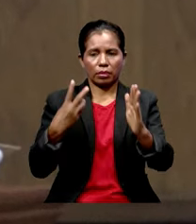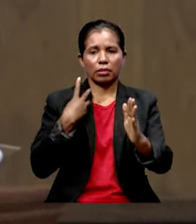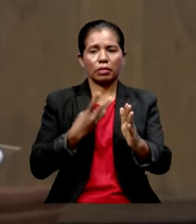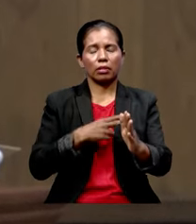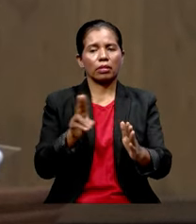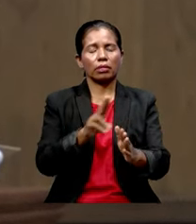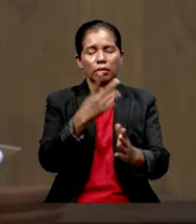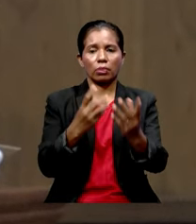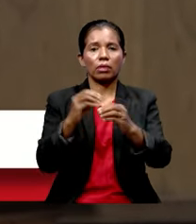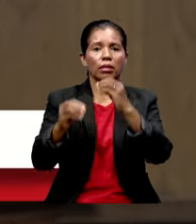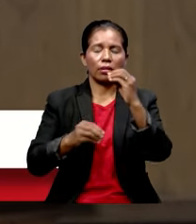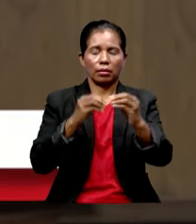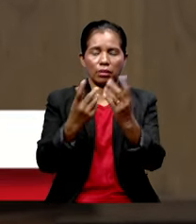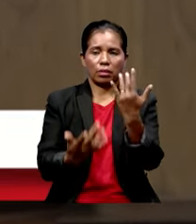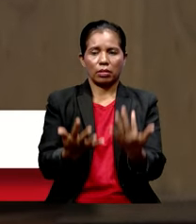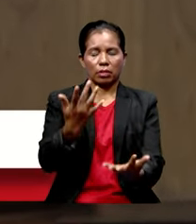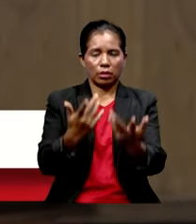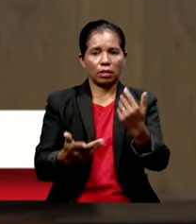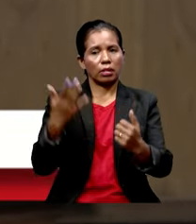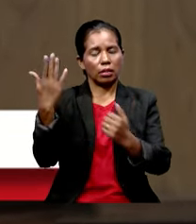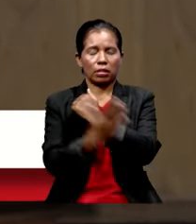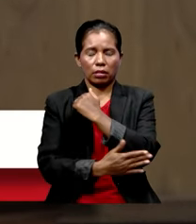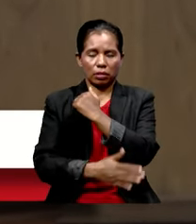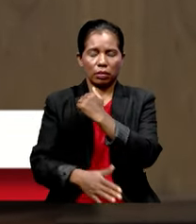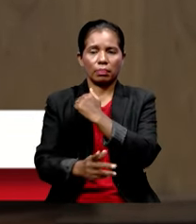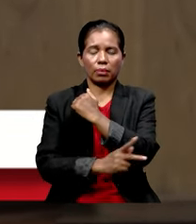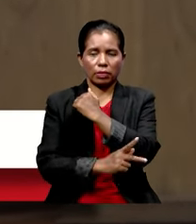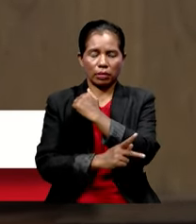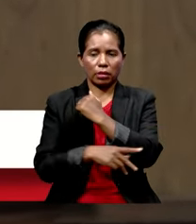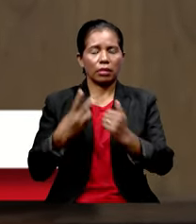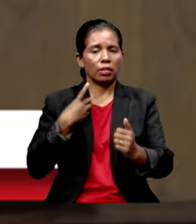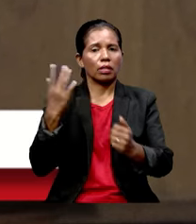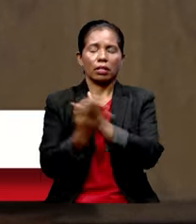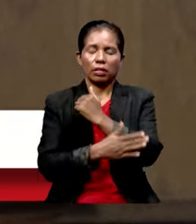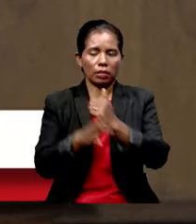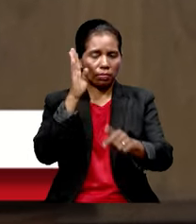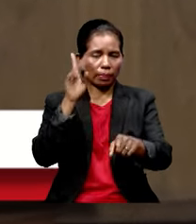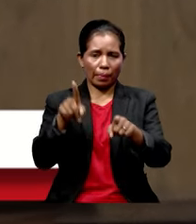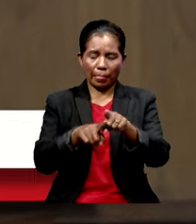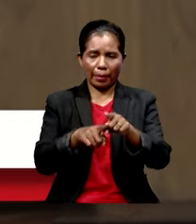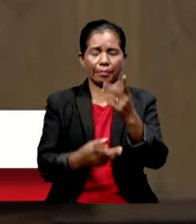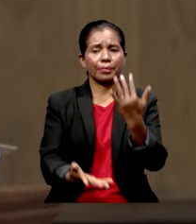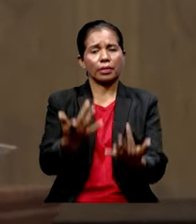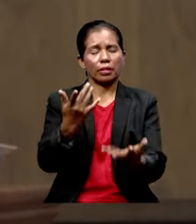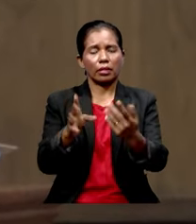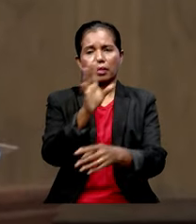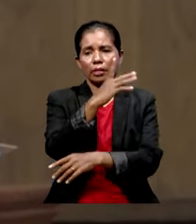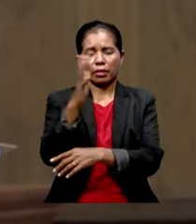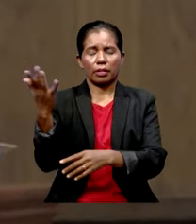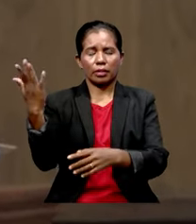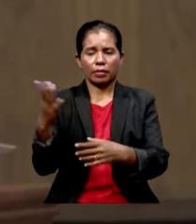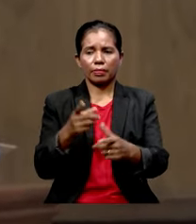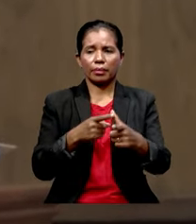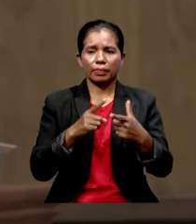devastadores incêndios que assolaram Portugal, nosso país irmão. Os incêndios florestais que atingiram